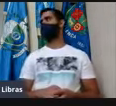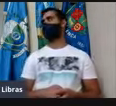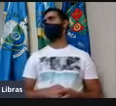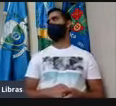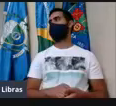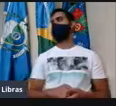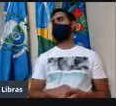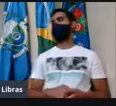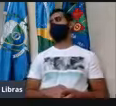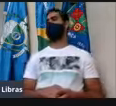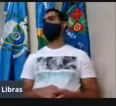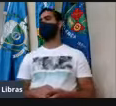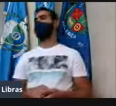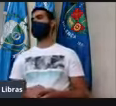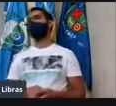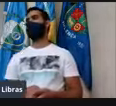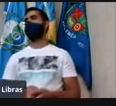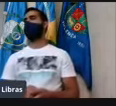Leitura dos requerimentos, professor.